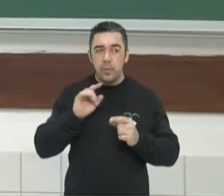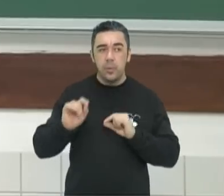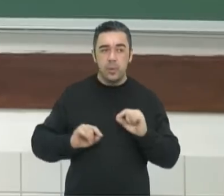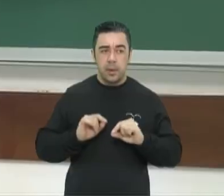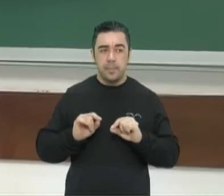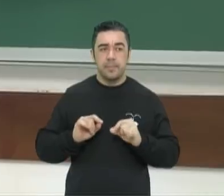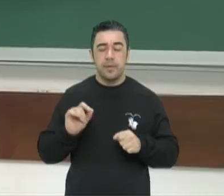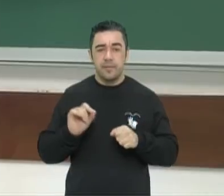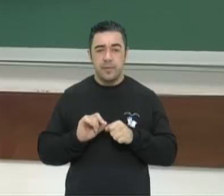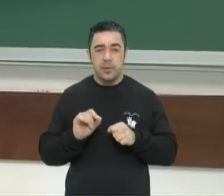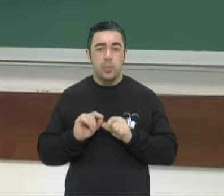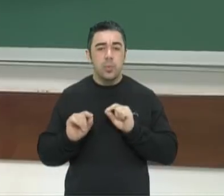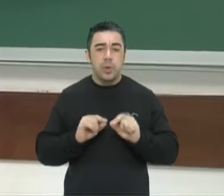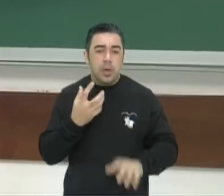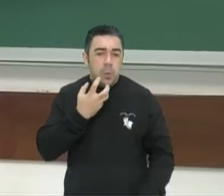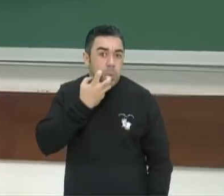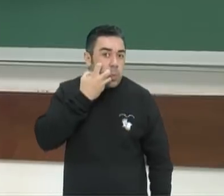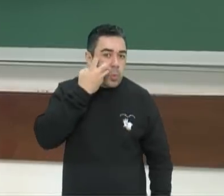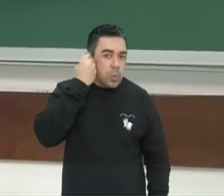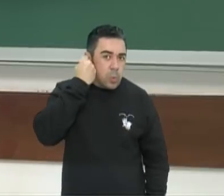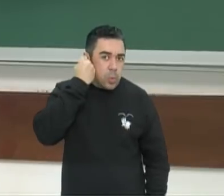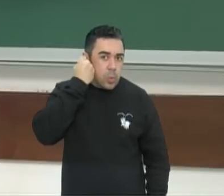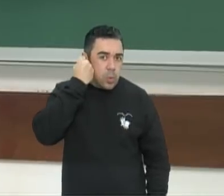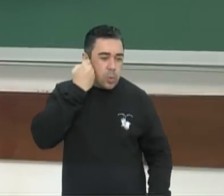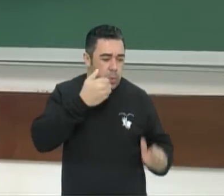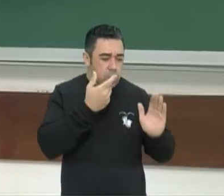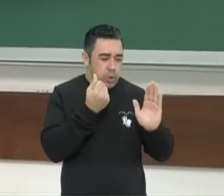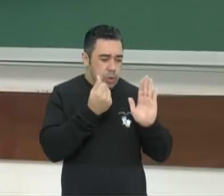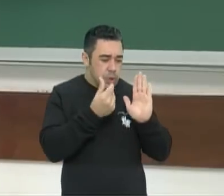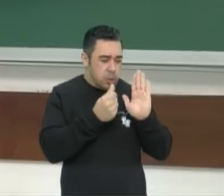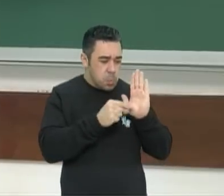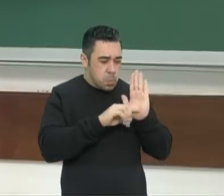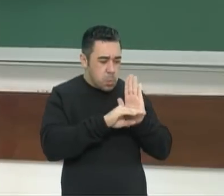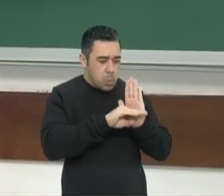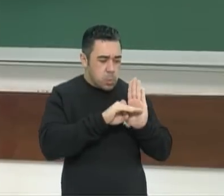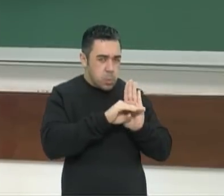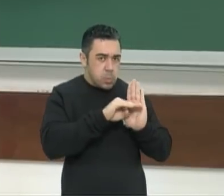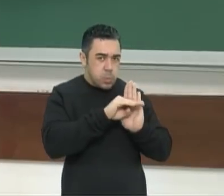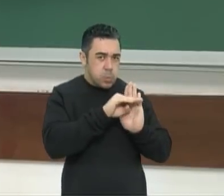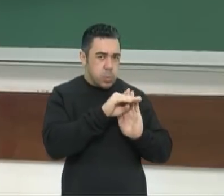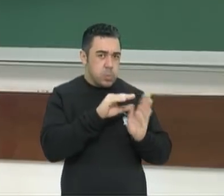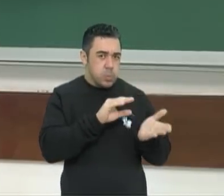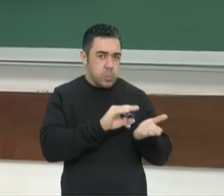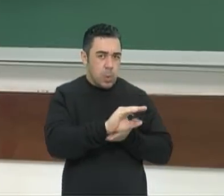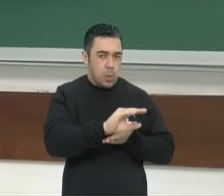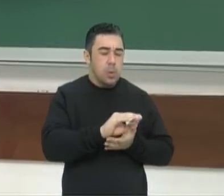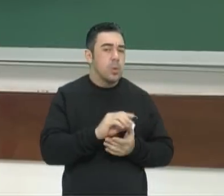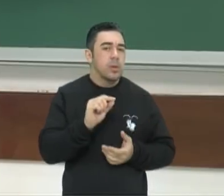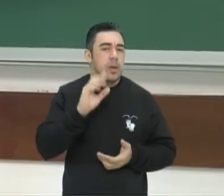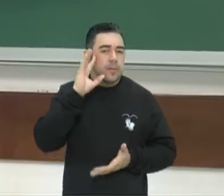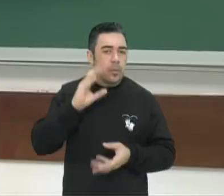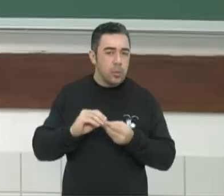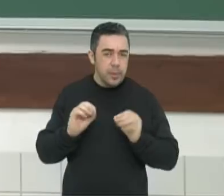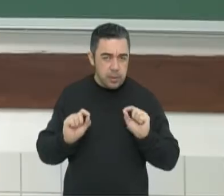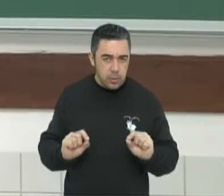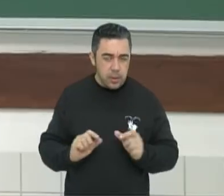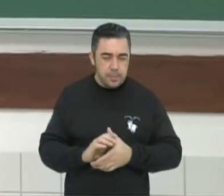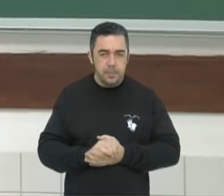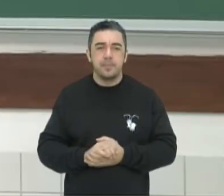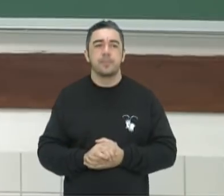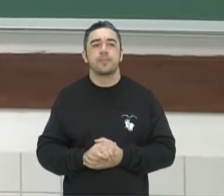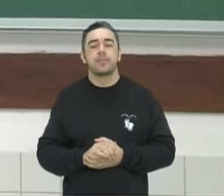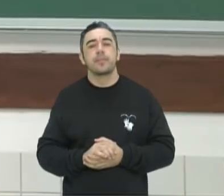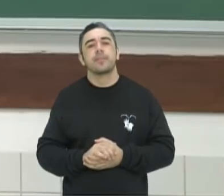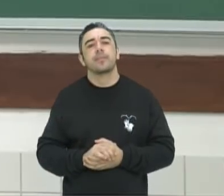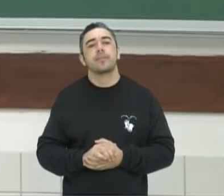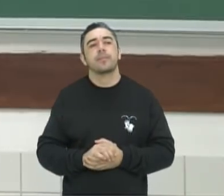a concentração de capital, a acumulação de capital. Vamos entender o que é isso, certo?